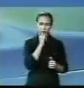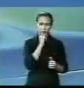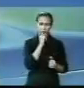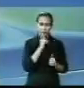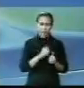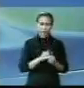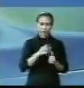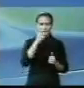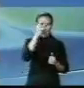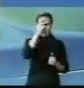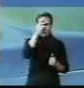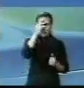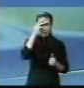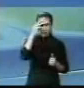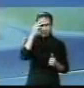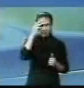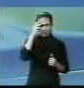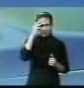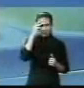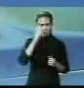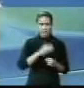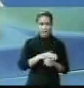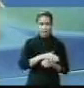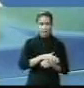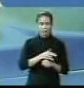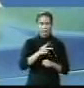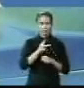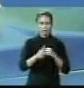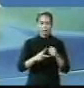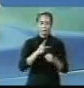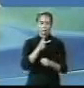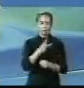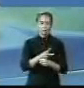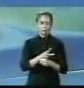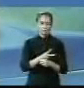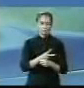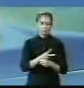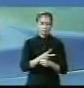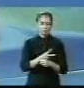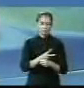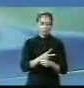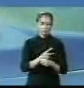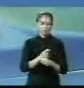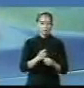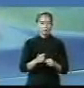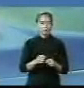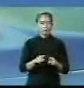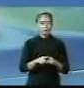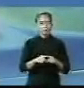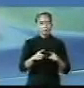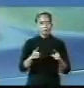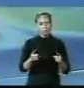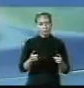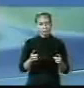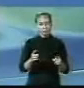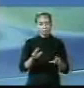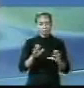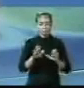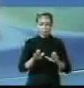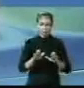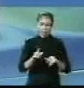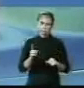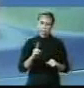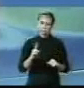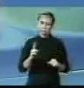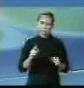acessar o Orkut. O Orkut na minha rede é bloqueado, né, a URL lá quando digita Orkut, o sistema de proxy bloqueia aquela URL. Aí